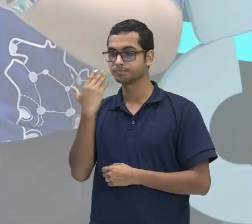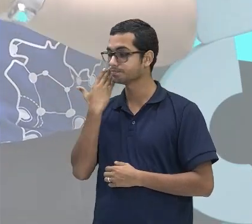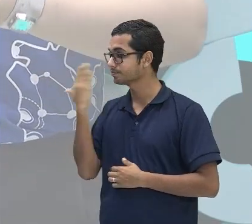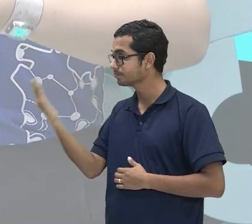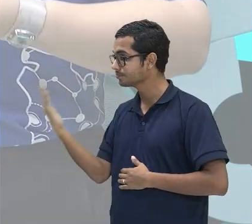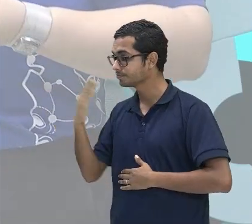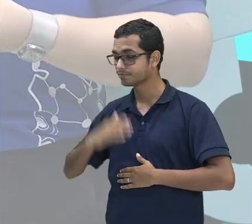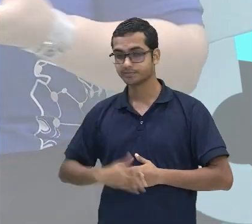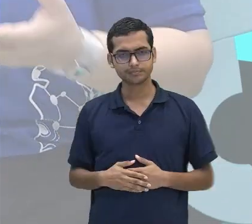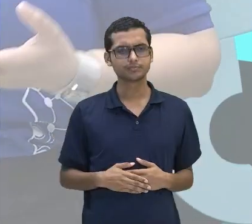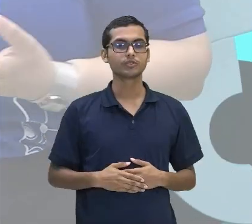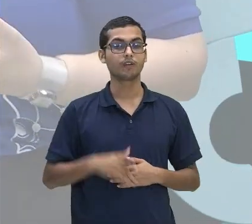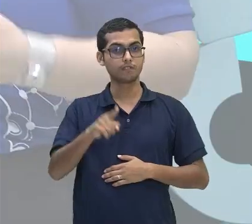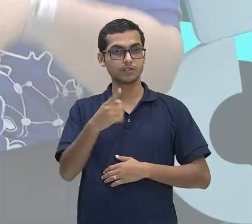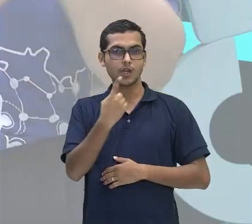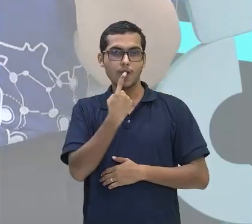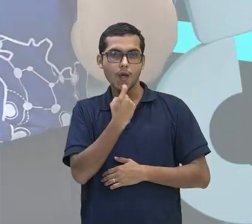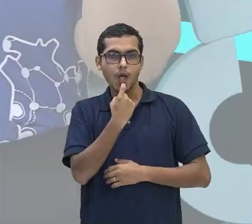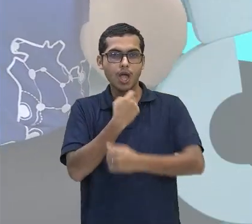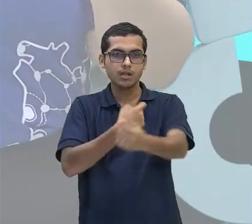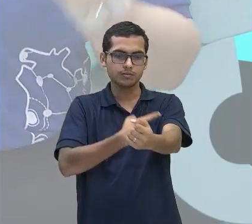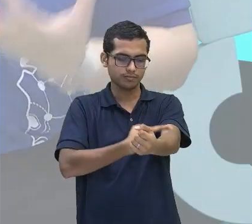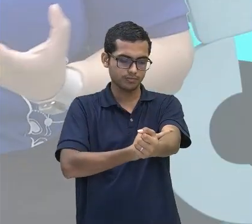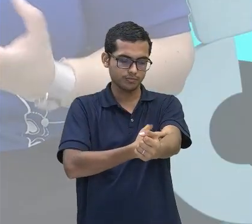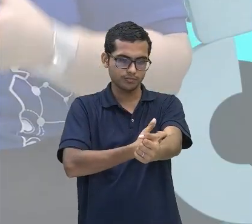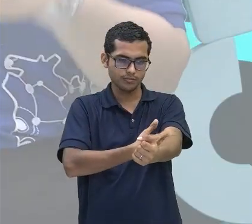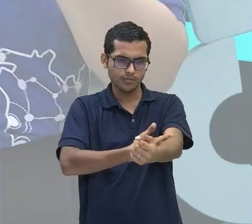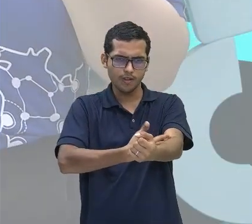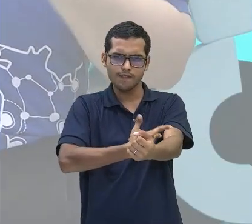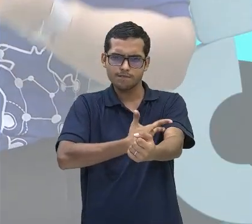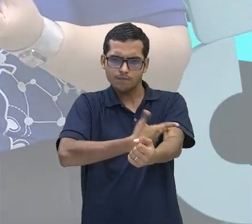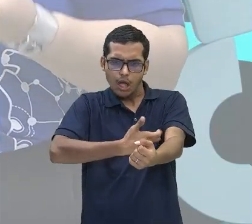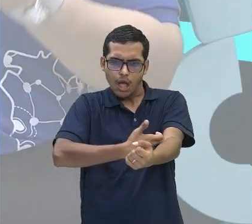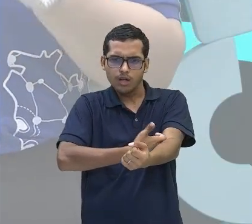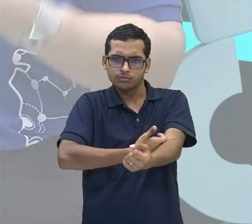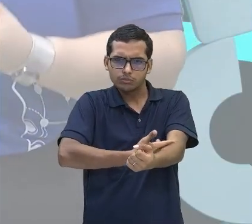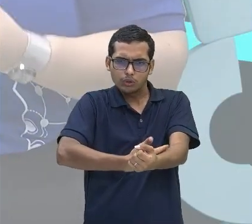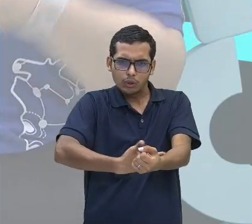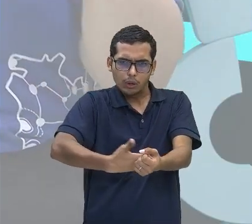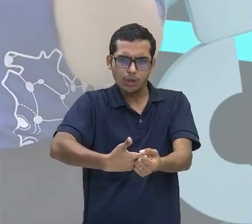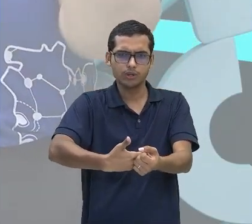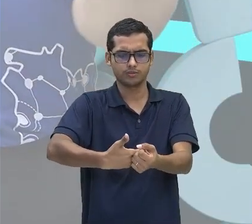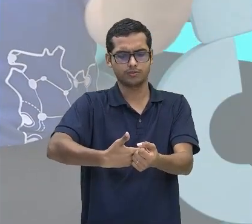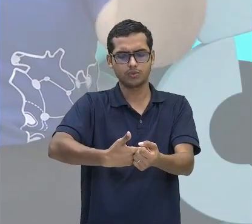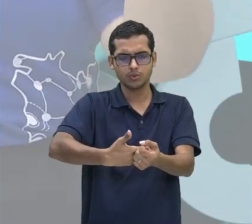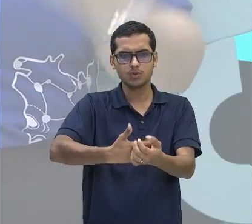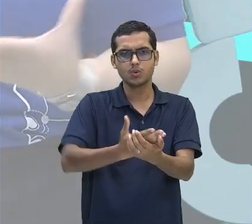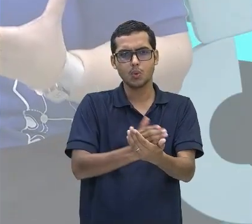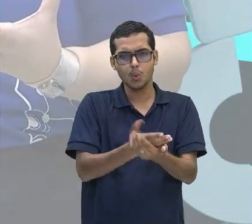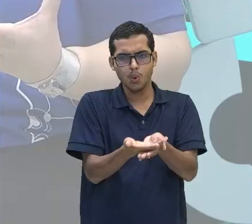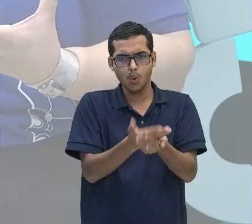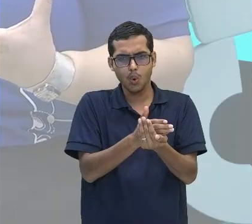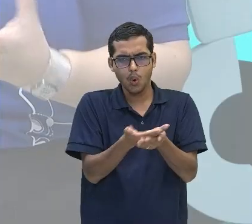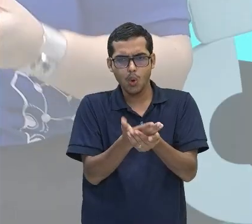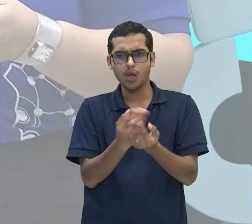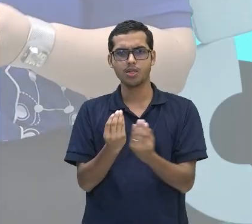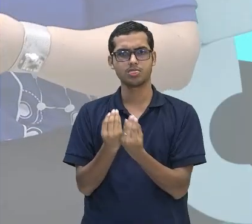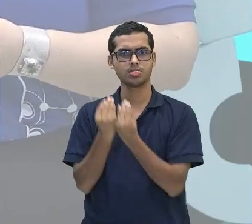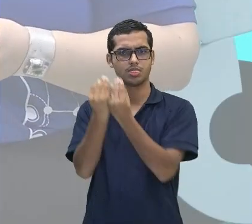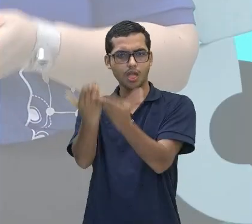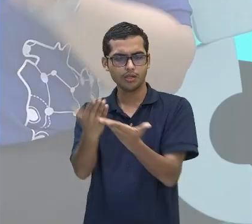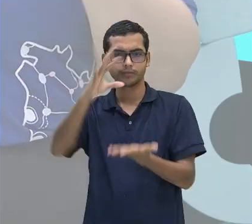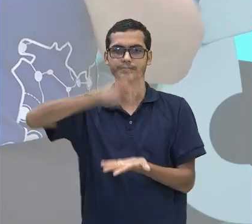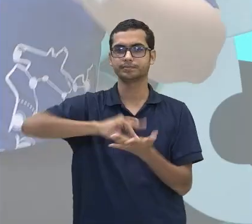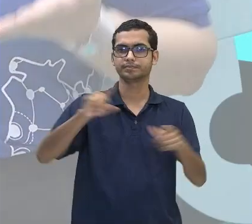relacionadas à conscientização para um trânsito mais educado, mais tranquilo e assim por diante, são campanhas para a coletividade.